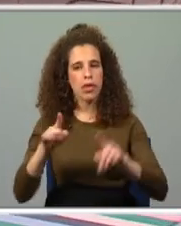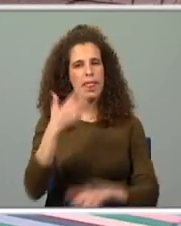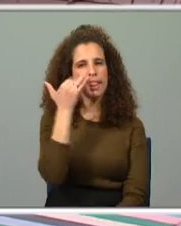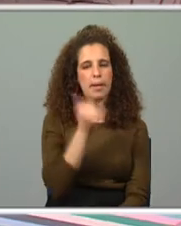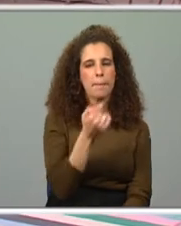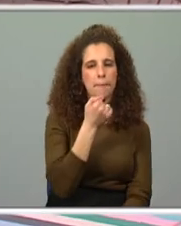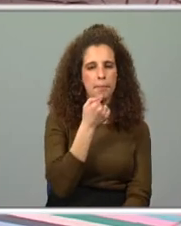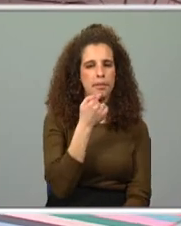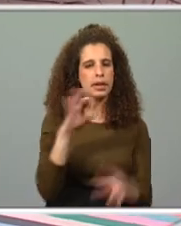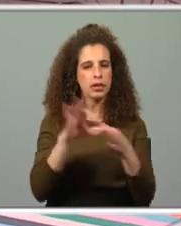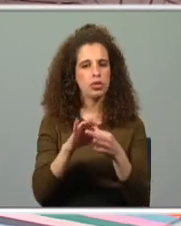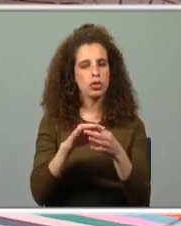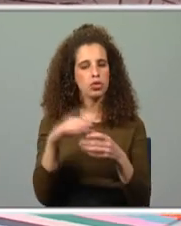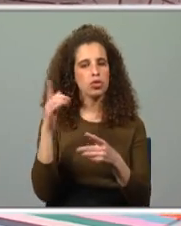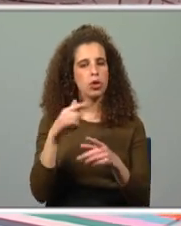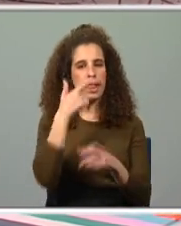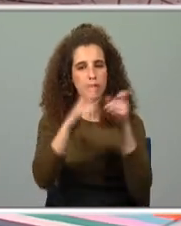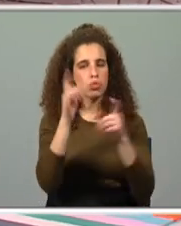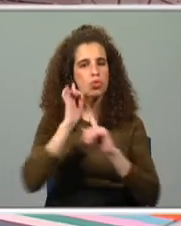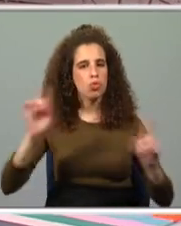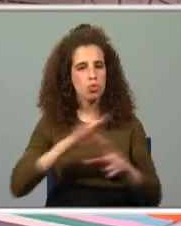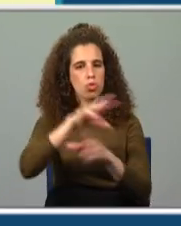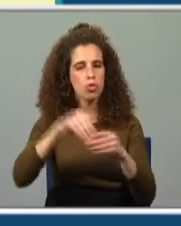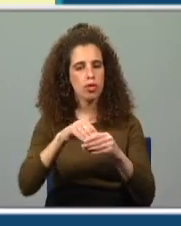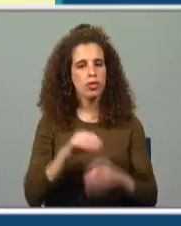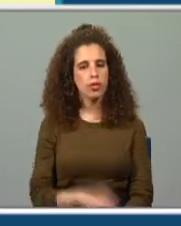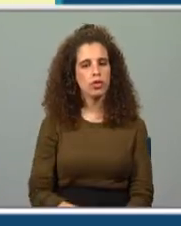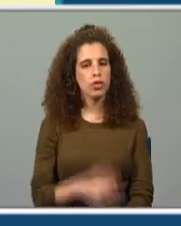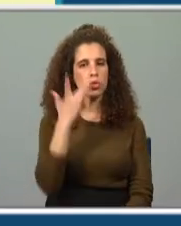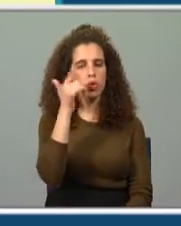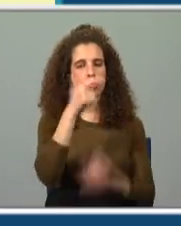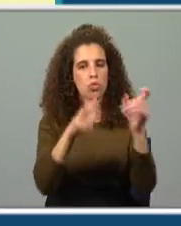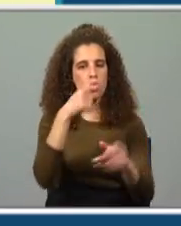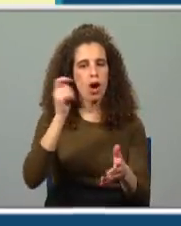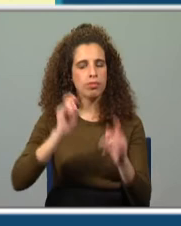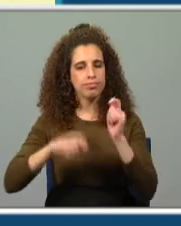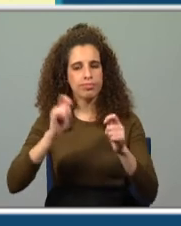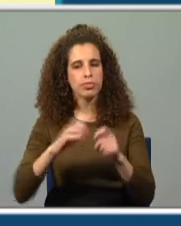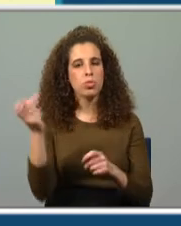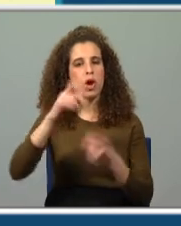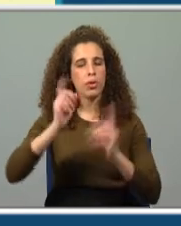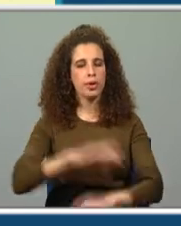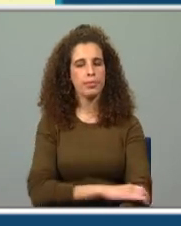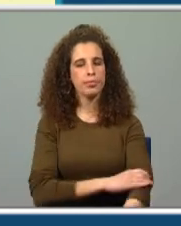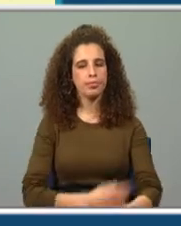tentar perceber em termos de constituição dos músicos, número de pessoas a tocar, o que é que acontece?